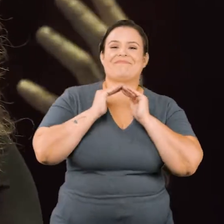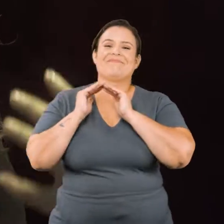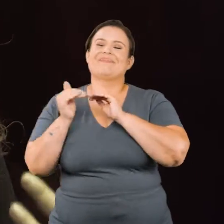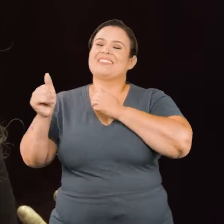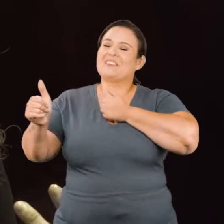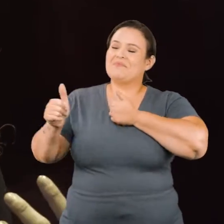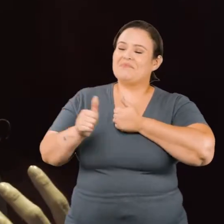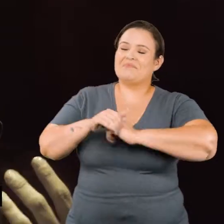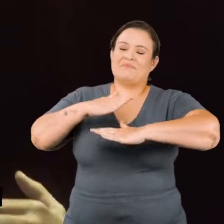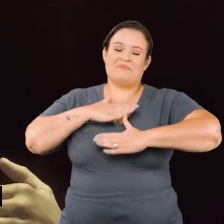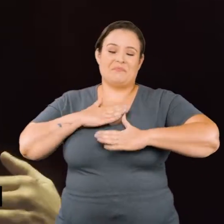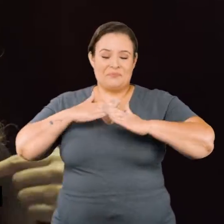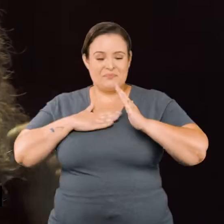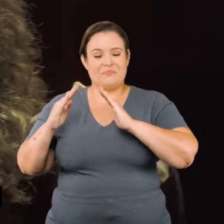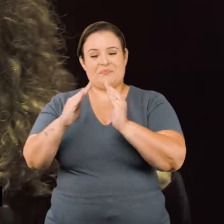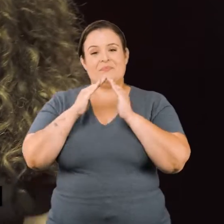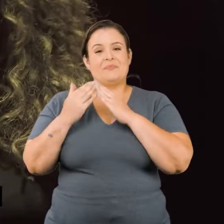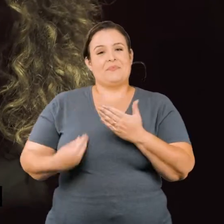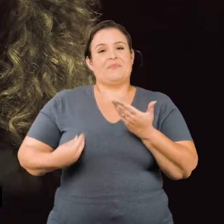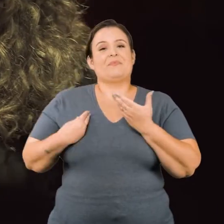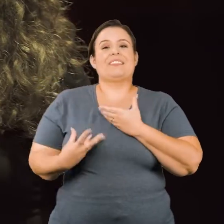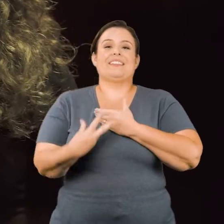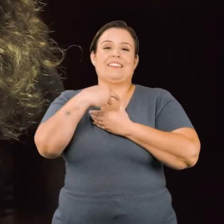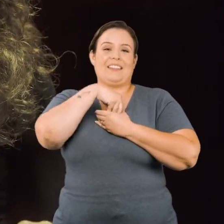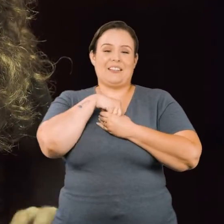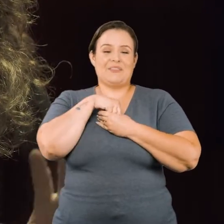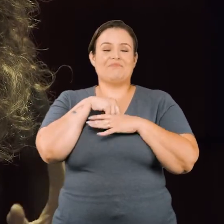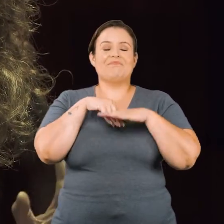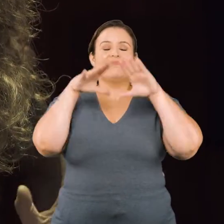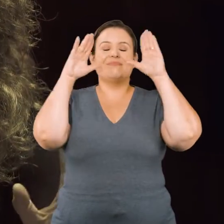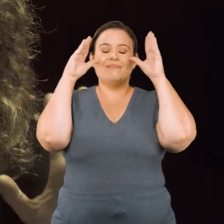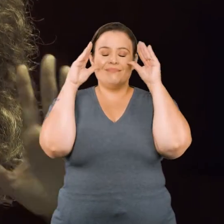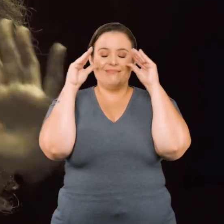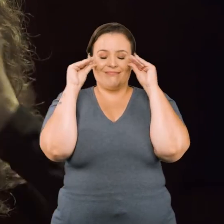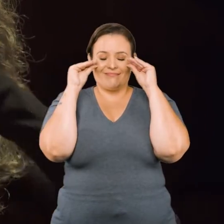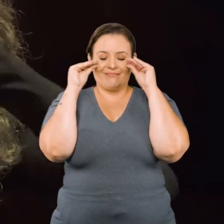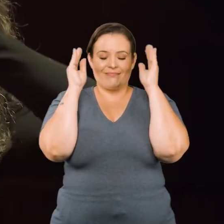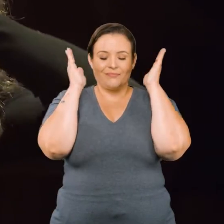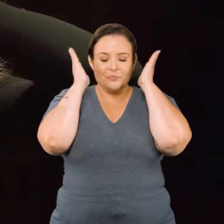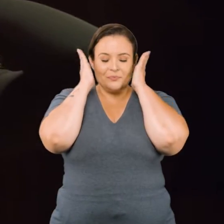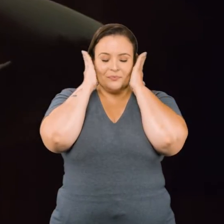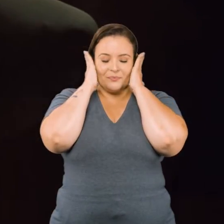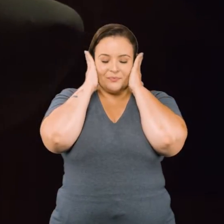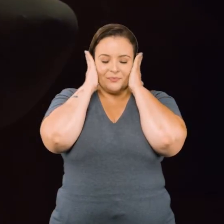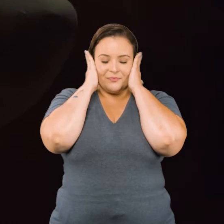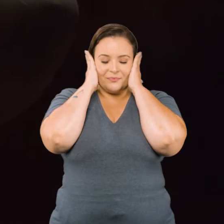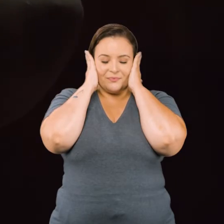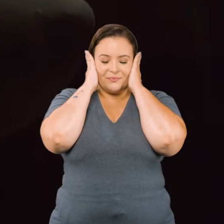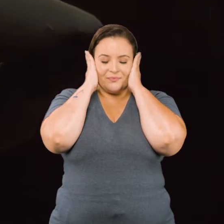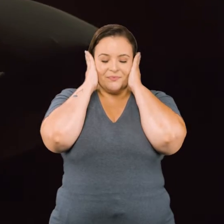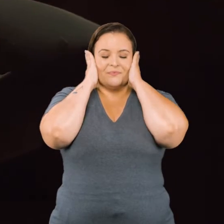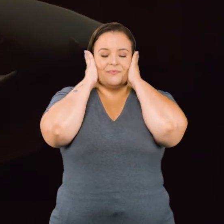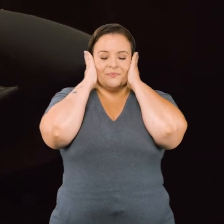está perto de mim. A minha aldeia vive dentro de mim. Fecho os olhos, tampo os ouvidos